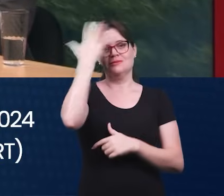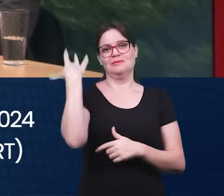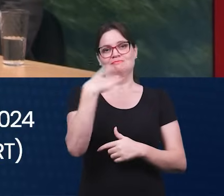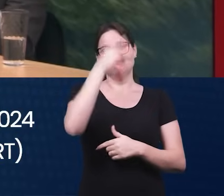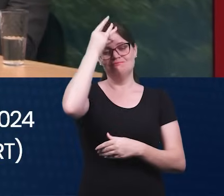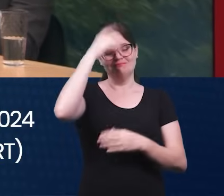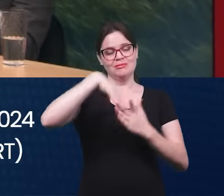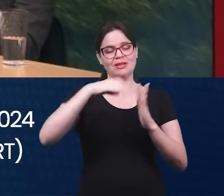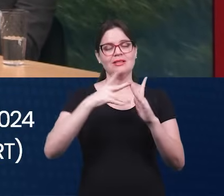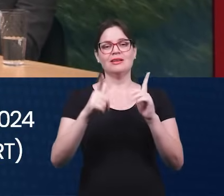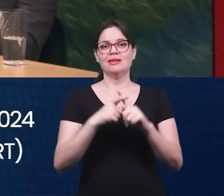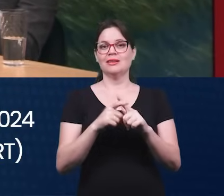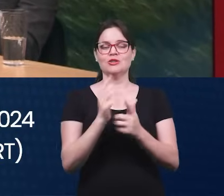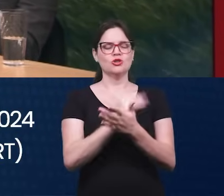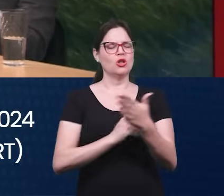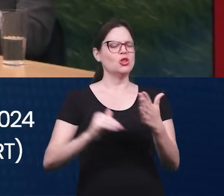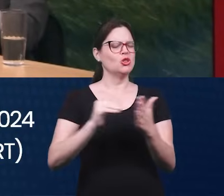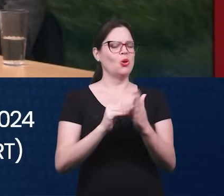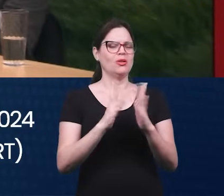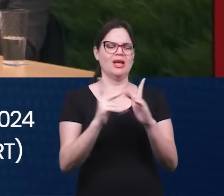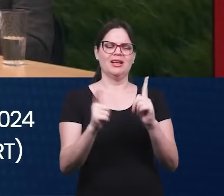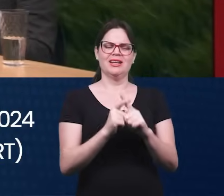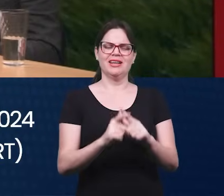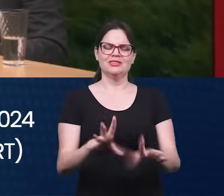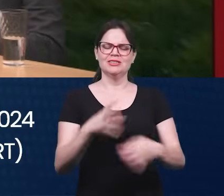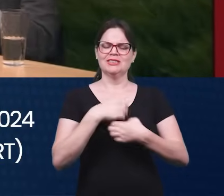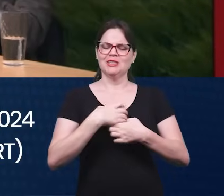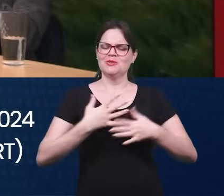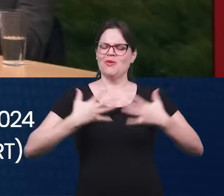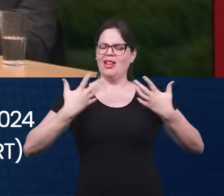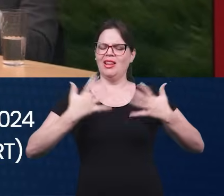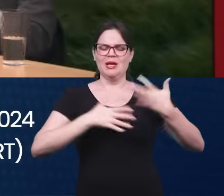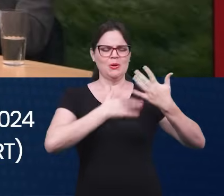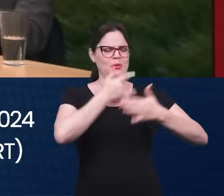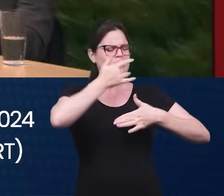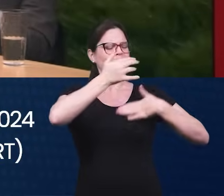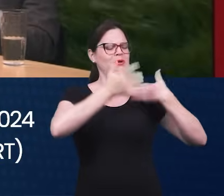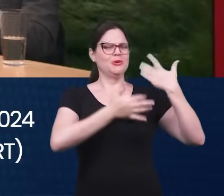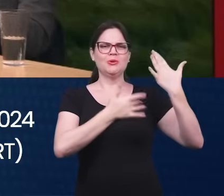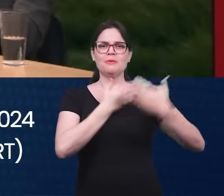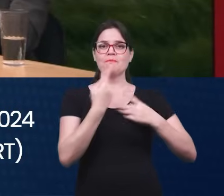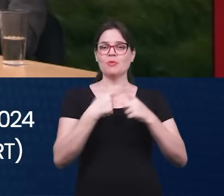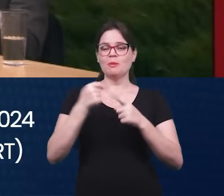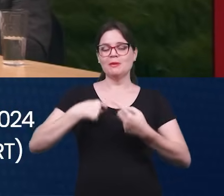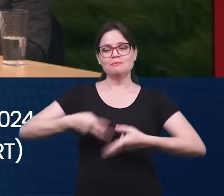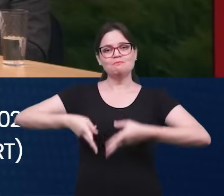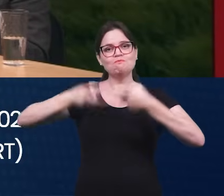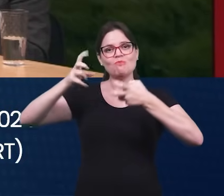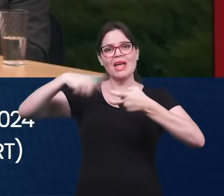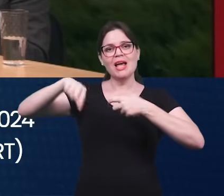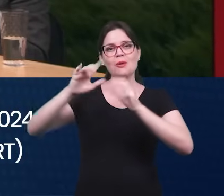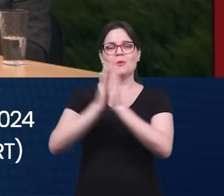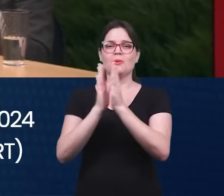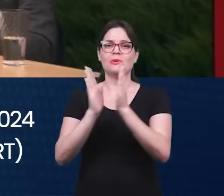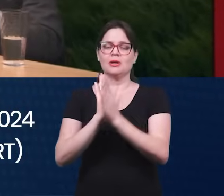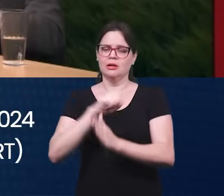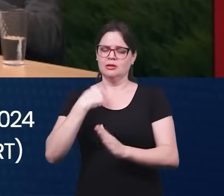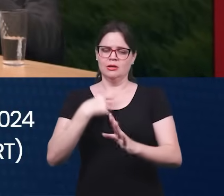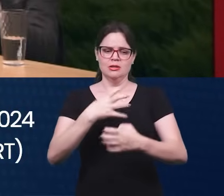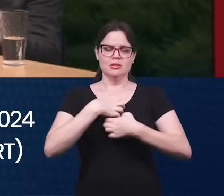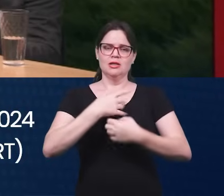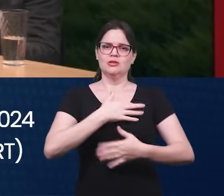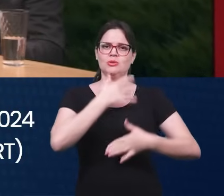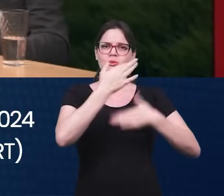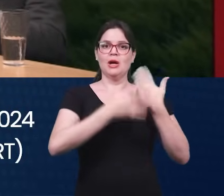corpo foi toda a alegria da igreja foi todo o gozo da igreja naquele louvor naquela oração nós recebemos uma benção aí todo no final